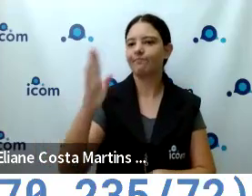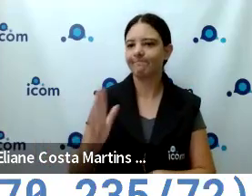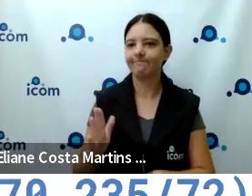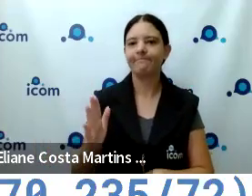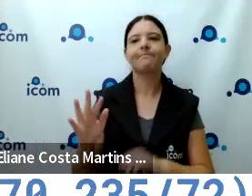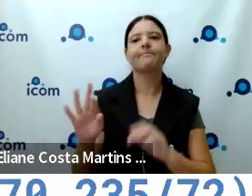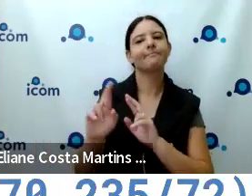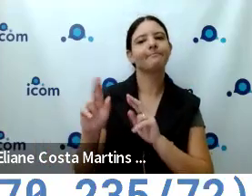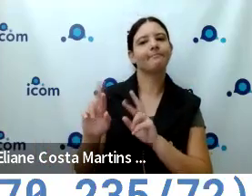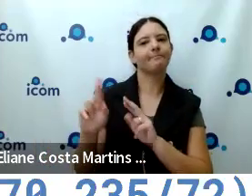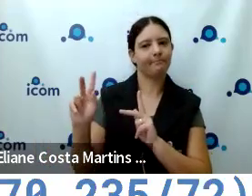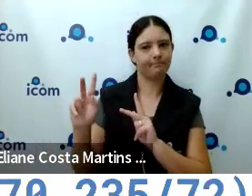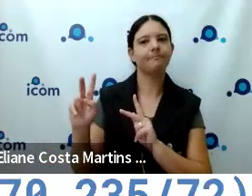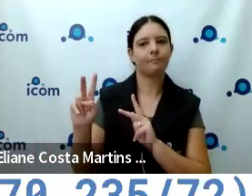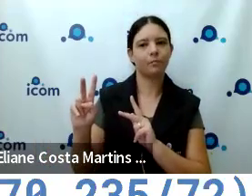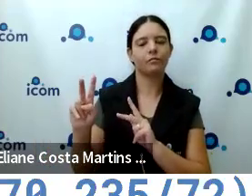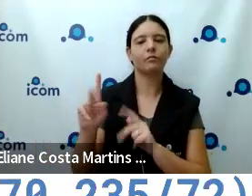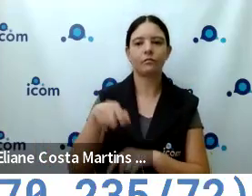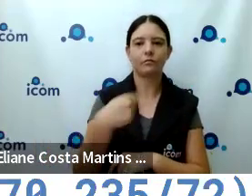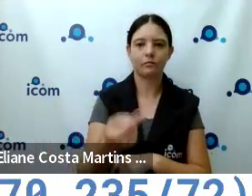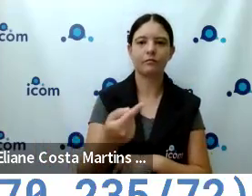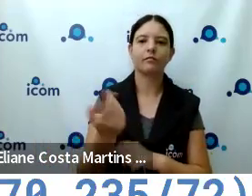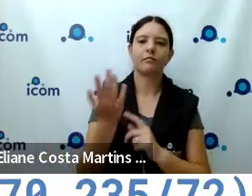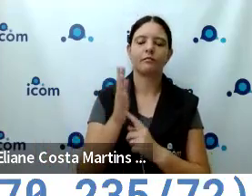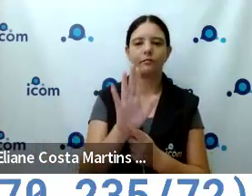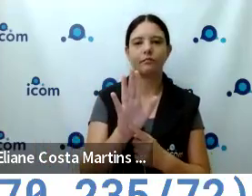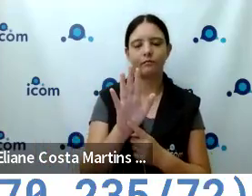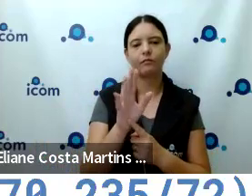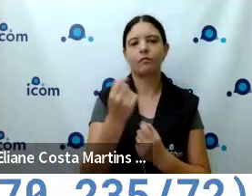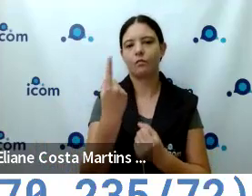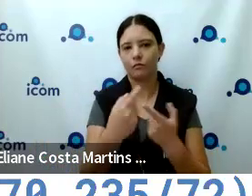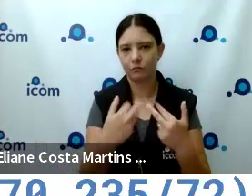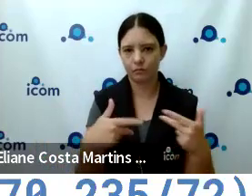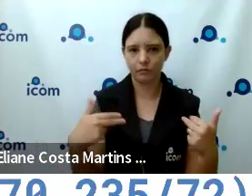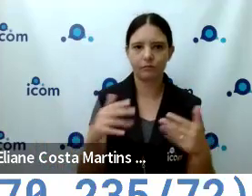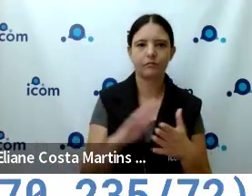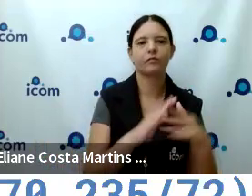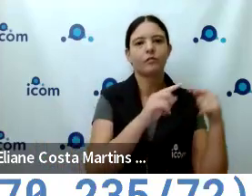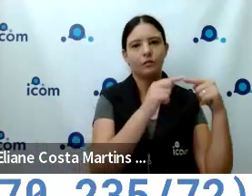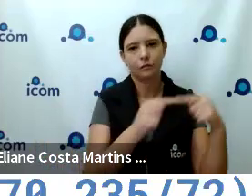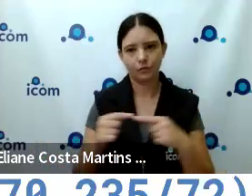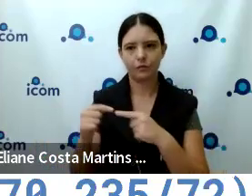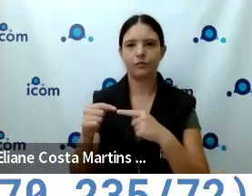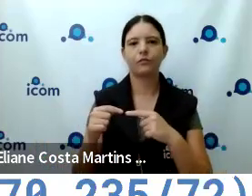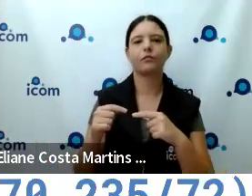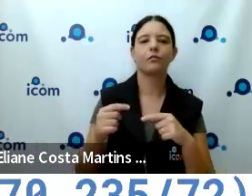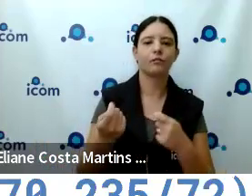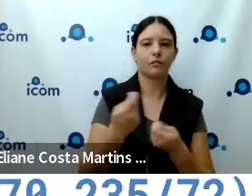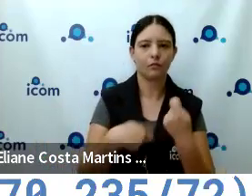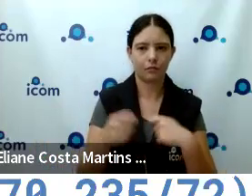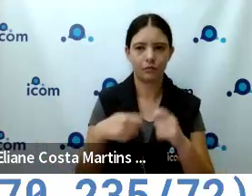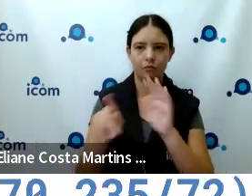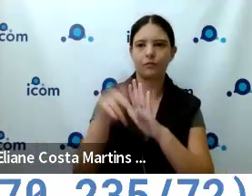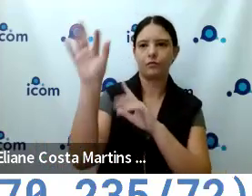peculiar, e eu vou tratar aqui brevemente alguns aspectos. Esse é o fluxo do processo administrativo fiscal